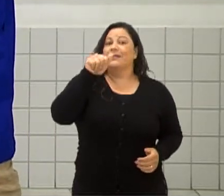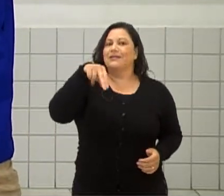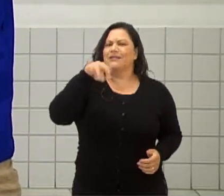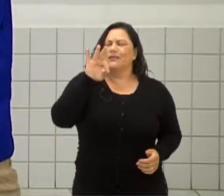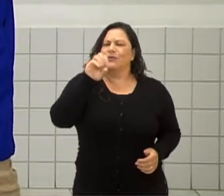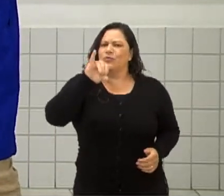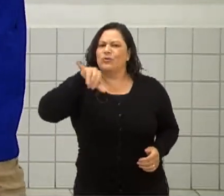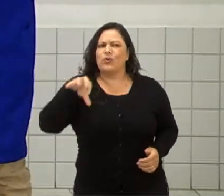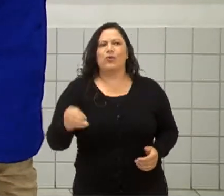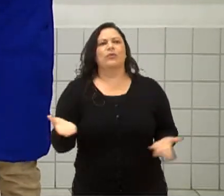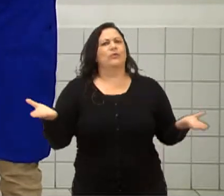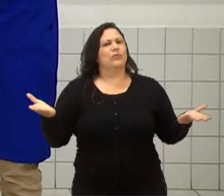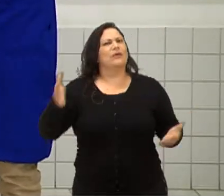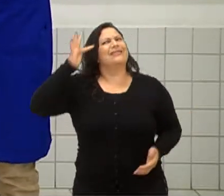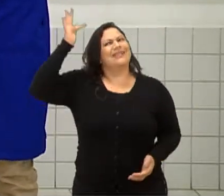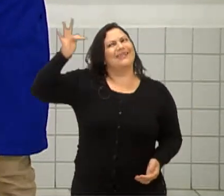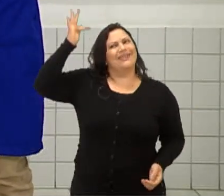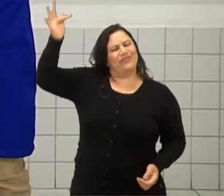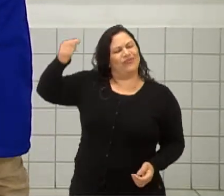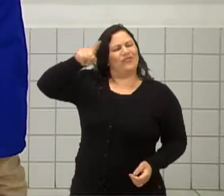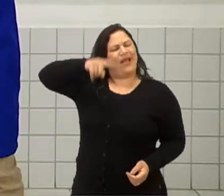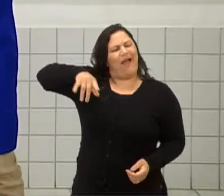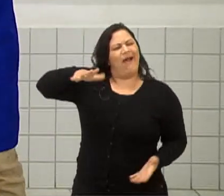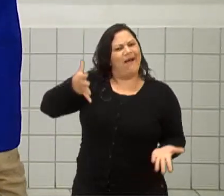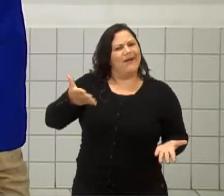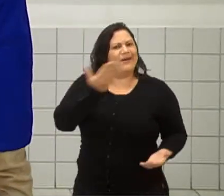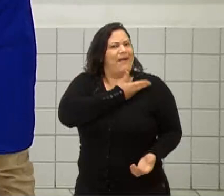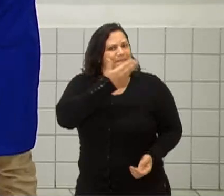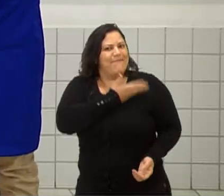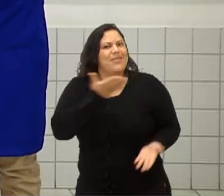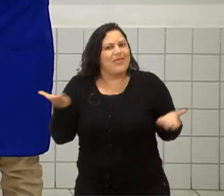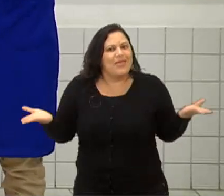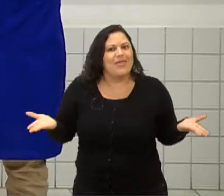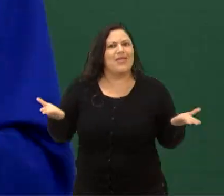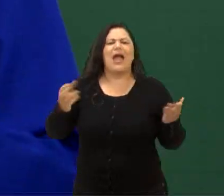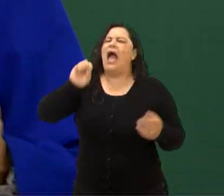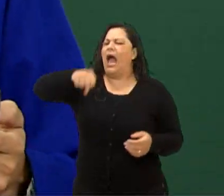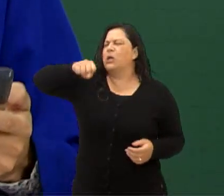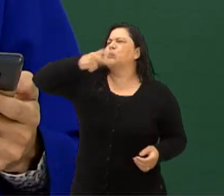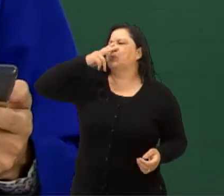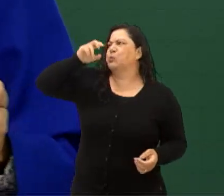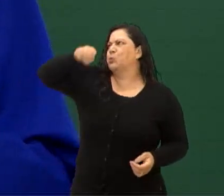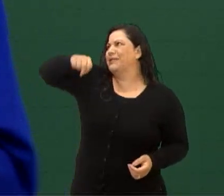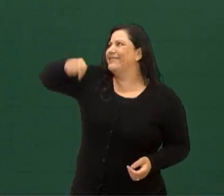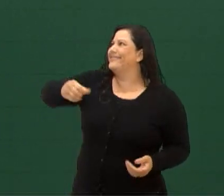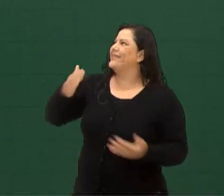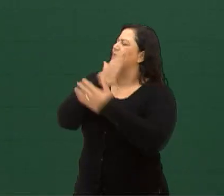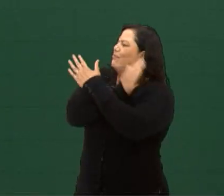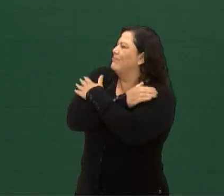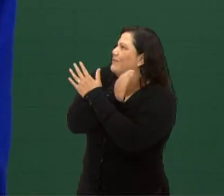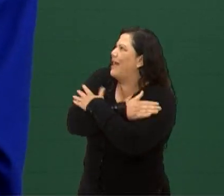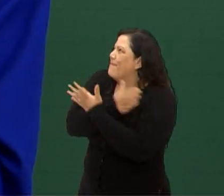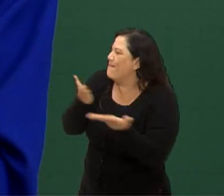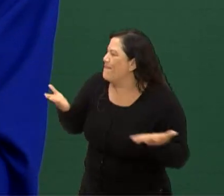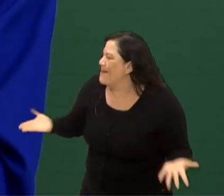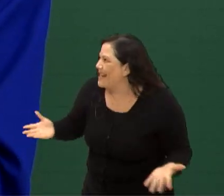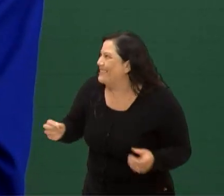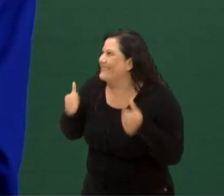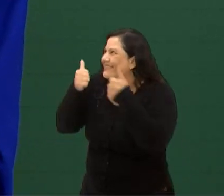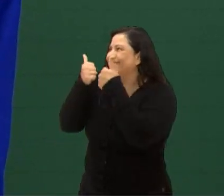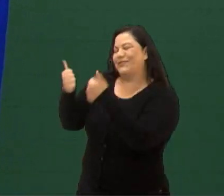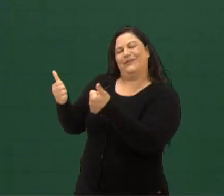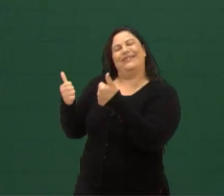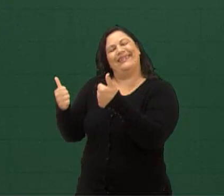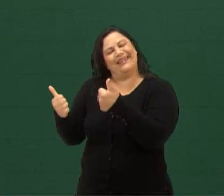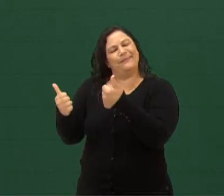área também, de filosofia? Provavelmente, né? Eu acho que é, professor. Então, um abraço aí, professora Márcia, aí, companheira aí de estrada. Muito legal aí,